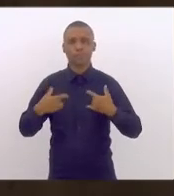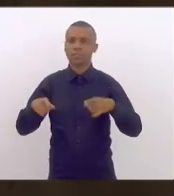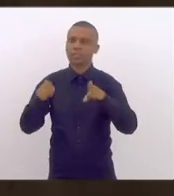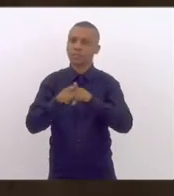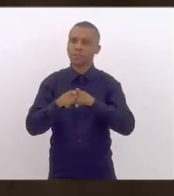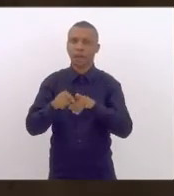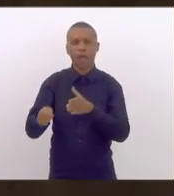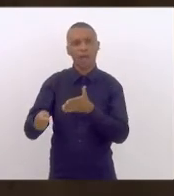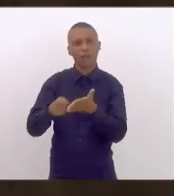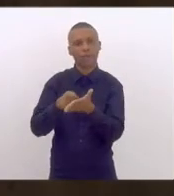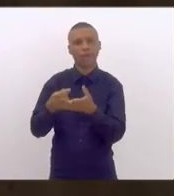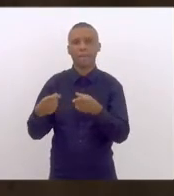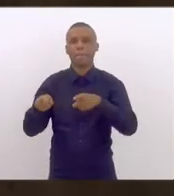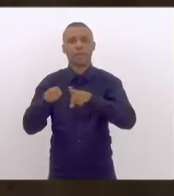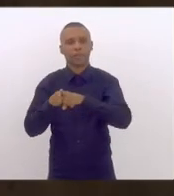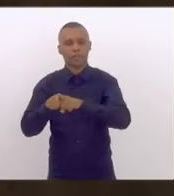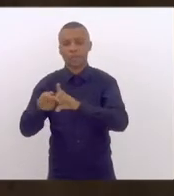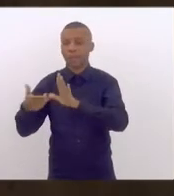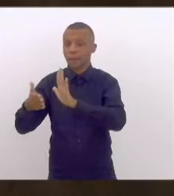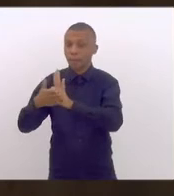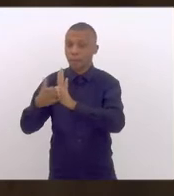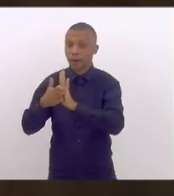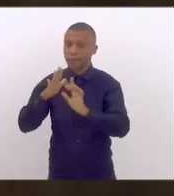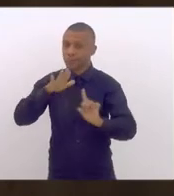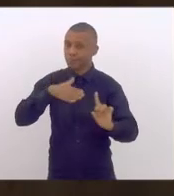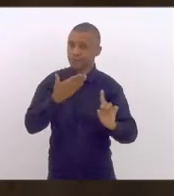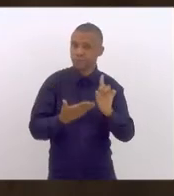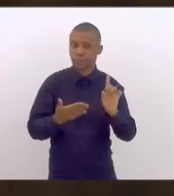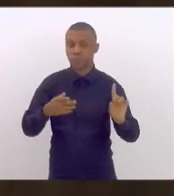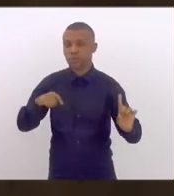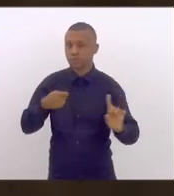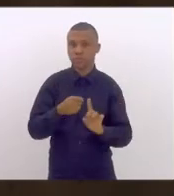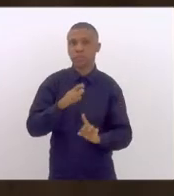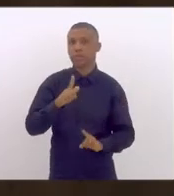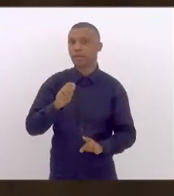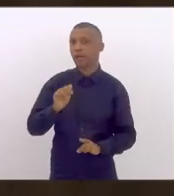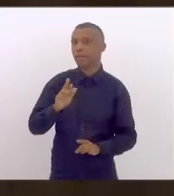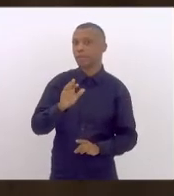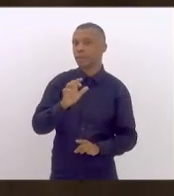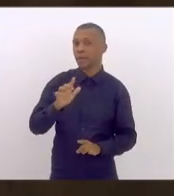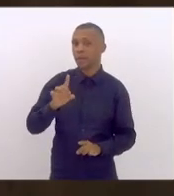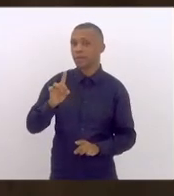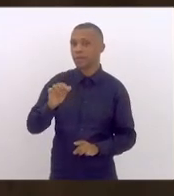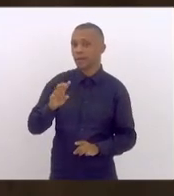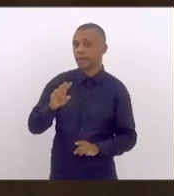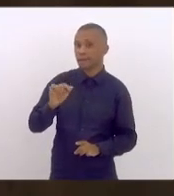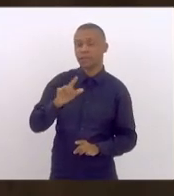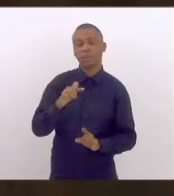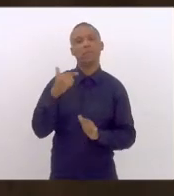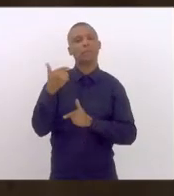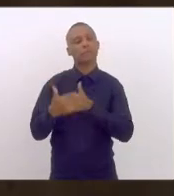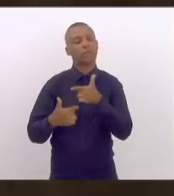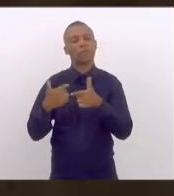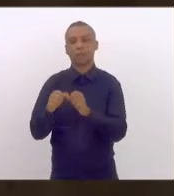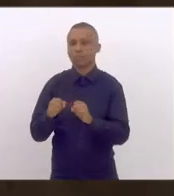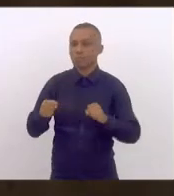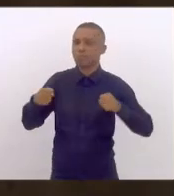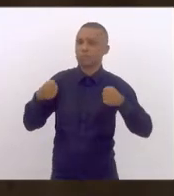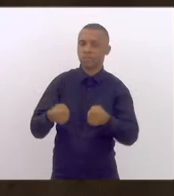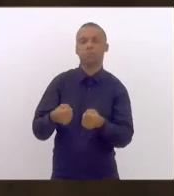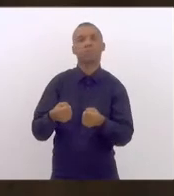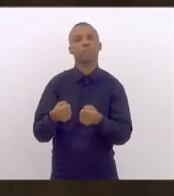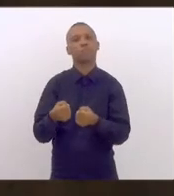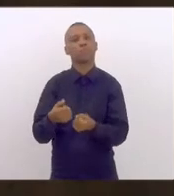essa proposição para o nosso querido Gabriel Davi Gabrielzinho que tem feito tanto pelo Rio de Janeiro no entretenimento